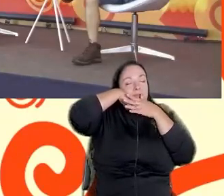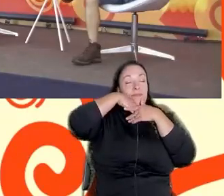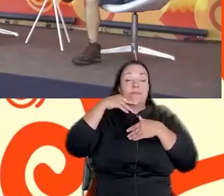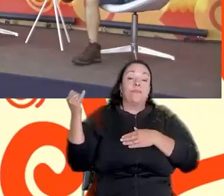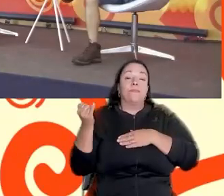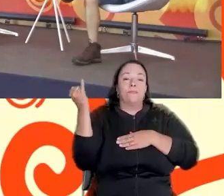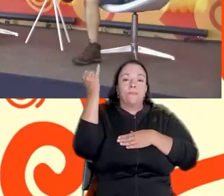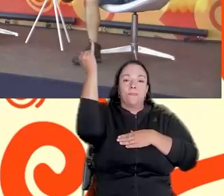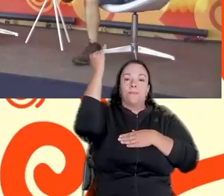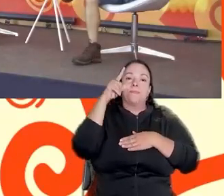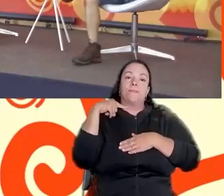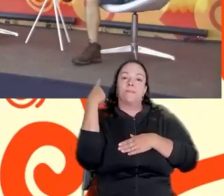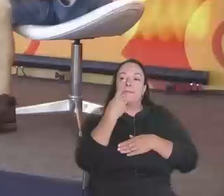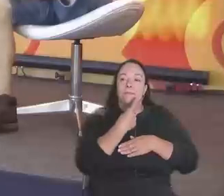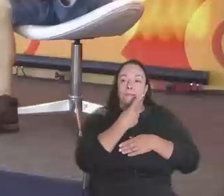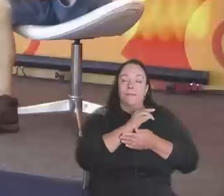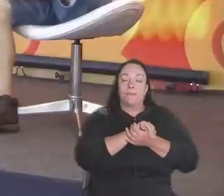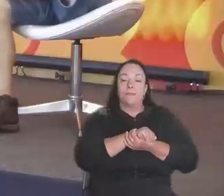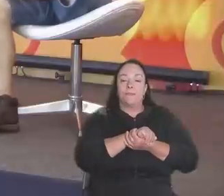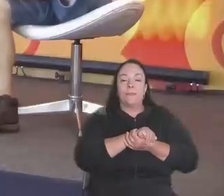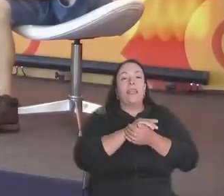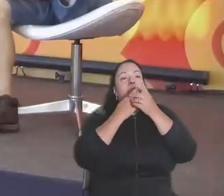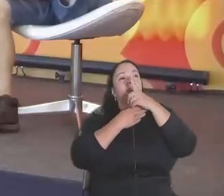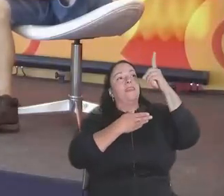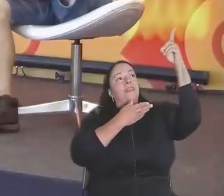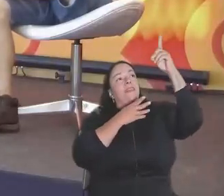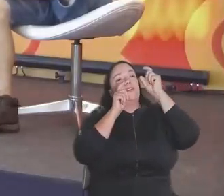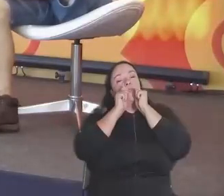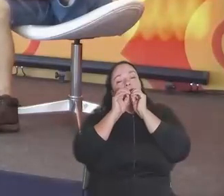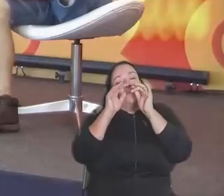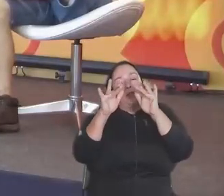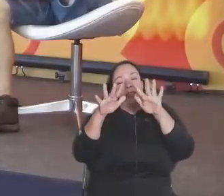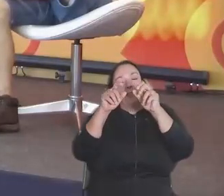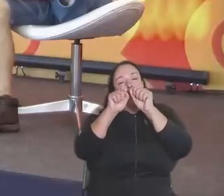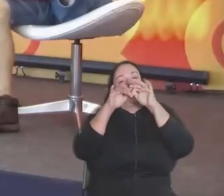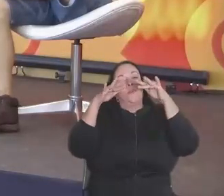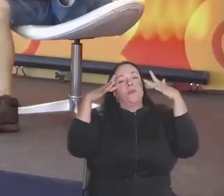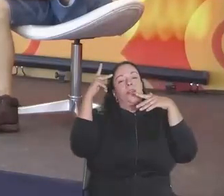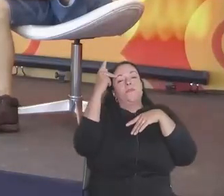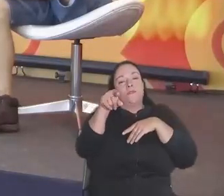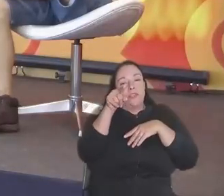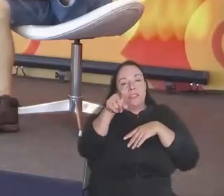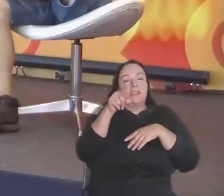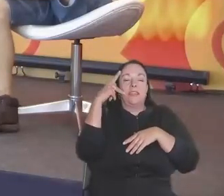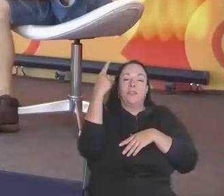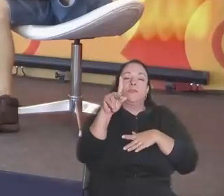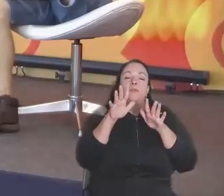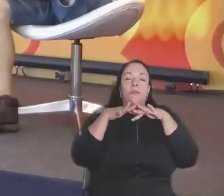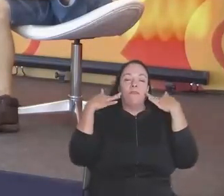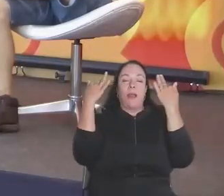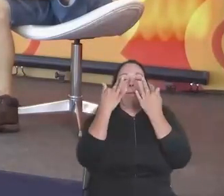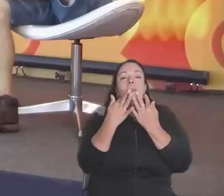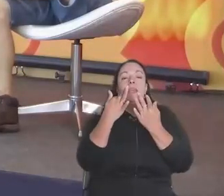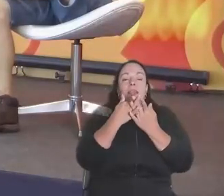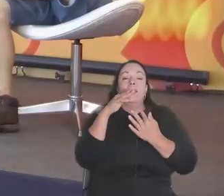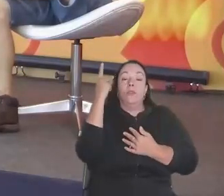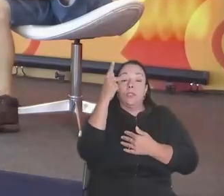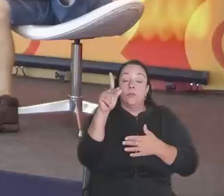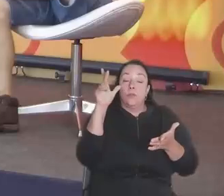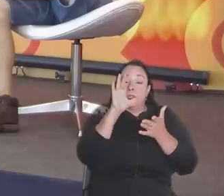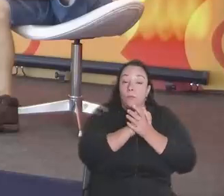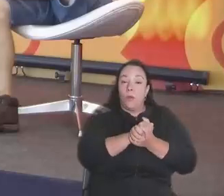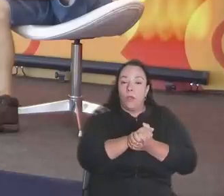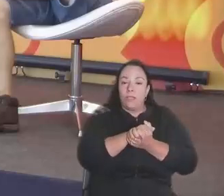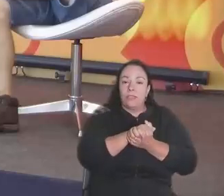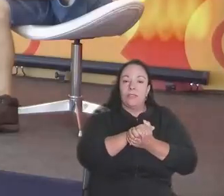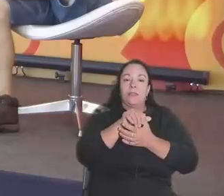importante para nós. Então, que Deus te abençoe, te ilumina, viu, você, sua família, Eu acredito que a sua esposa, dona